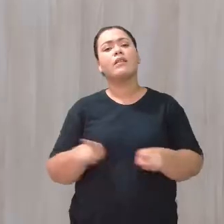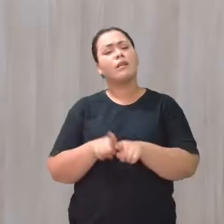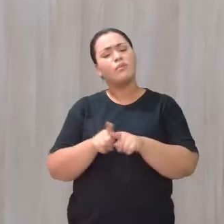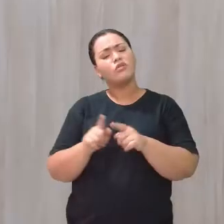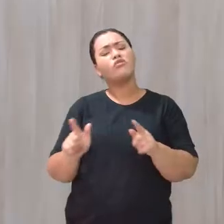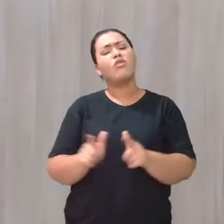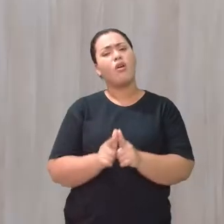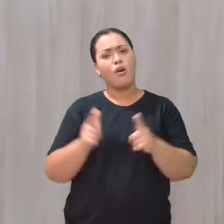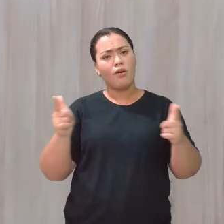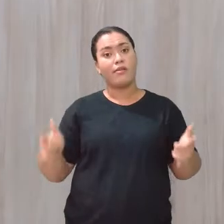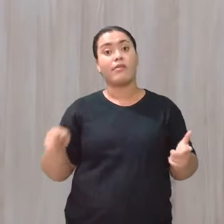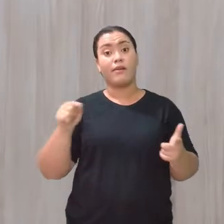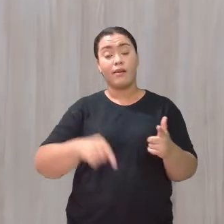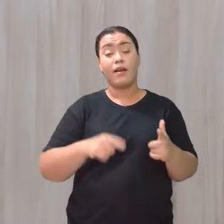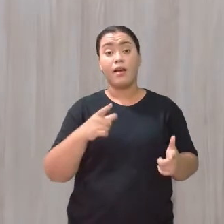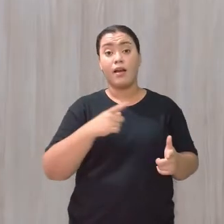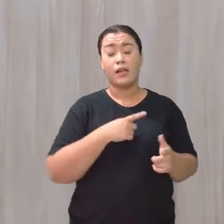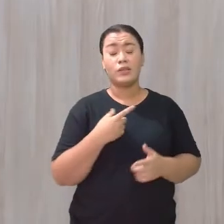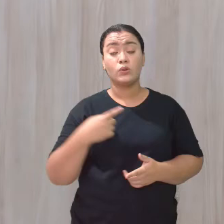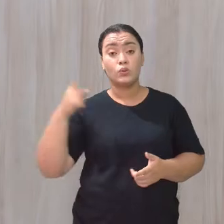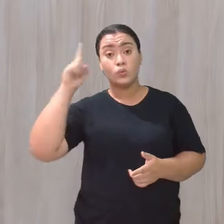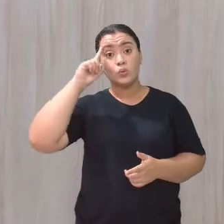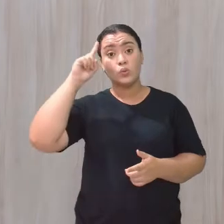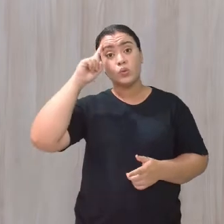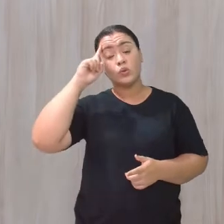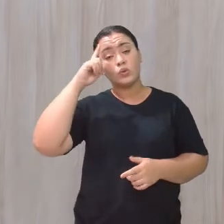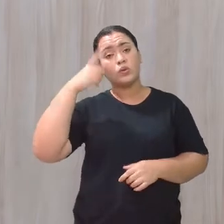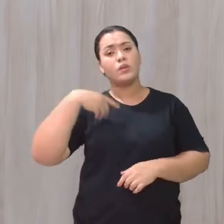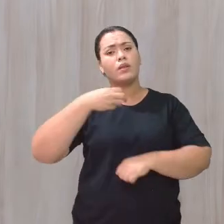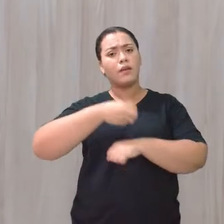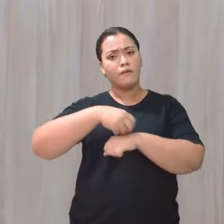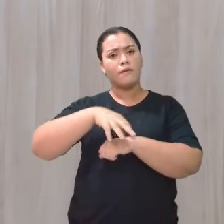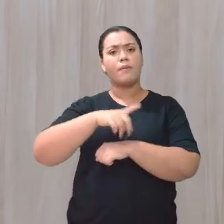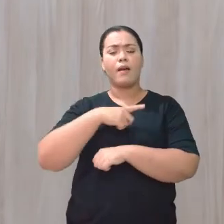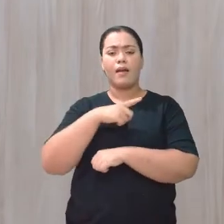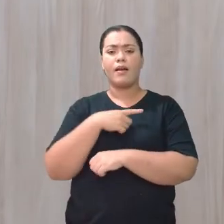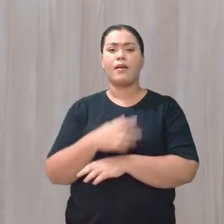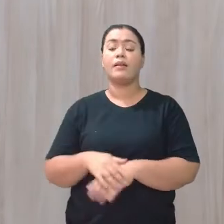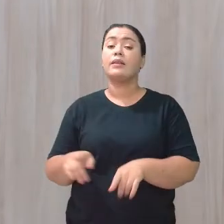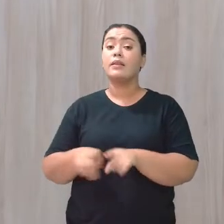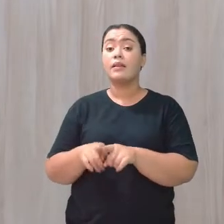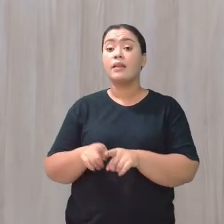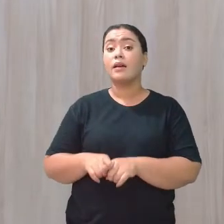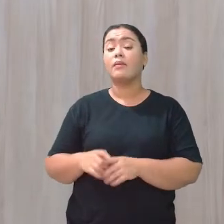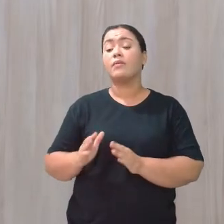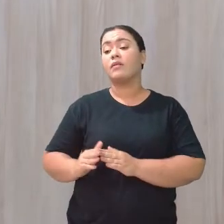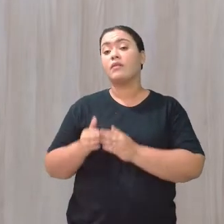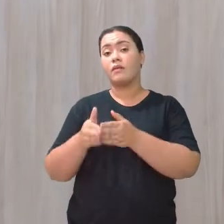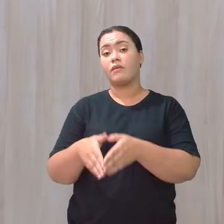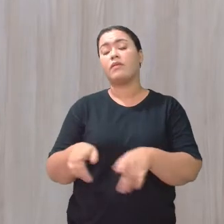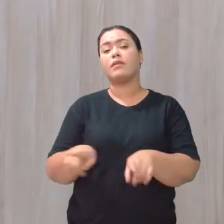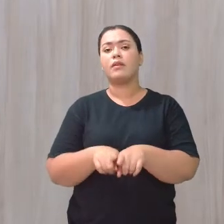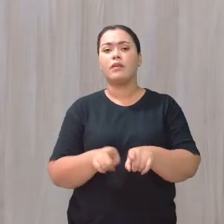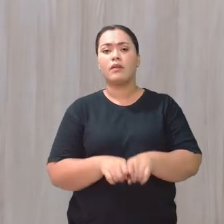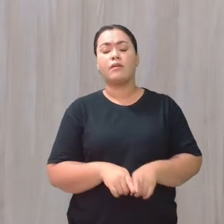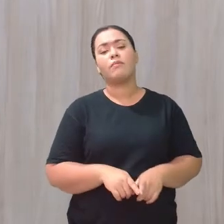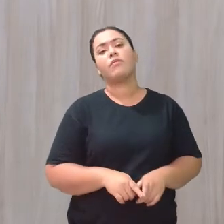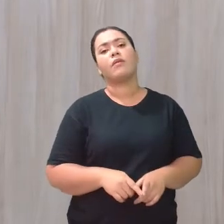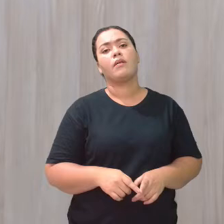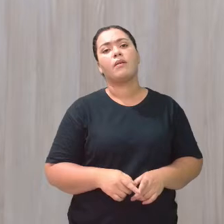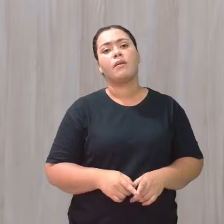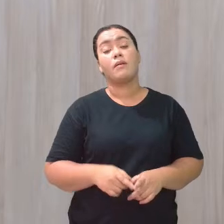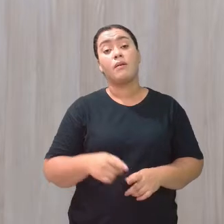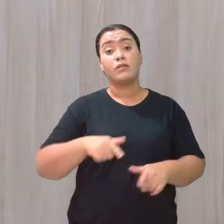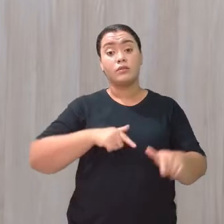né, eles todo dia eles informam como estão as marés, né? Os pescadores, os navegadores, então eles pesquisam muito